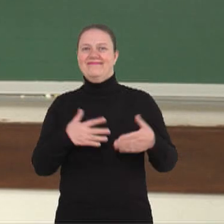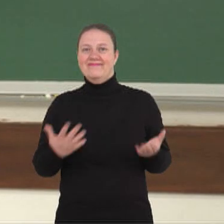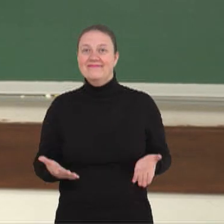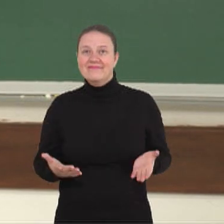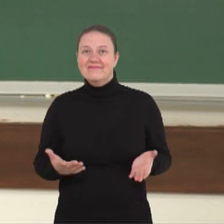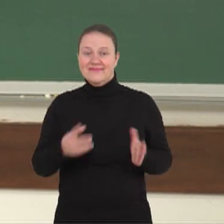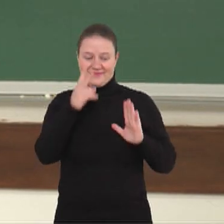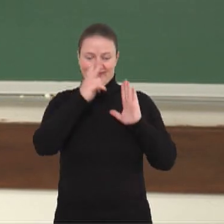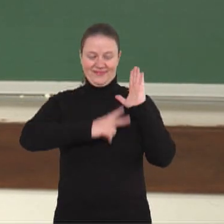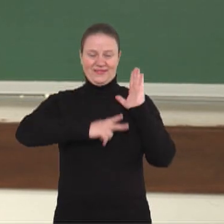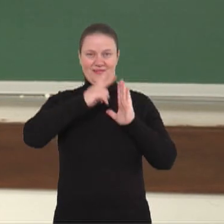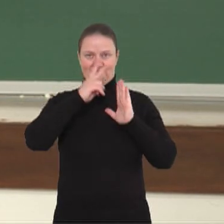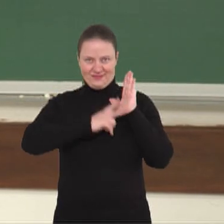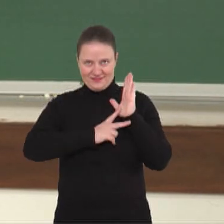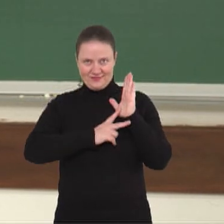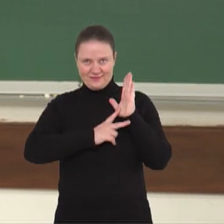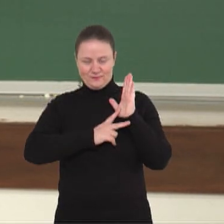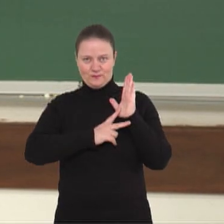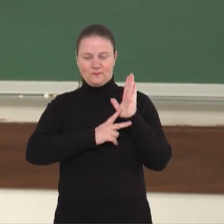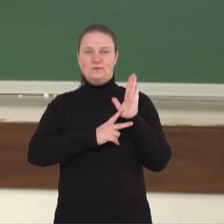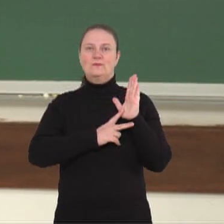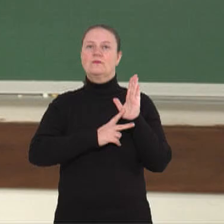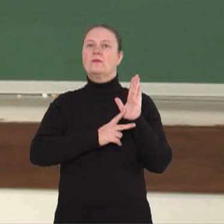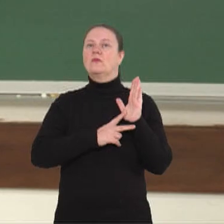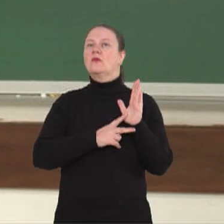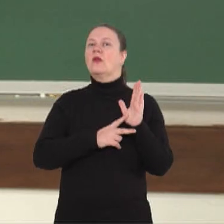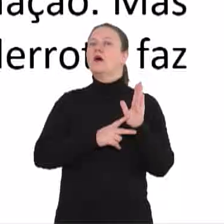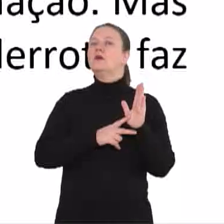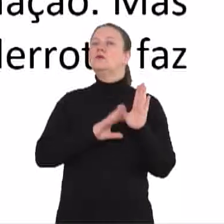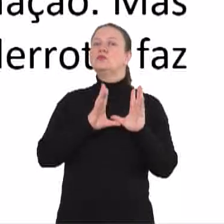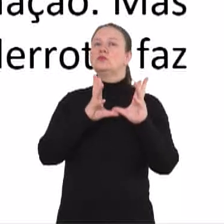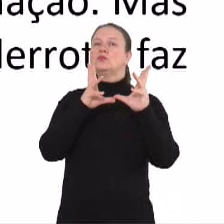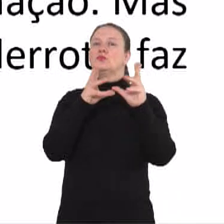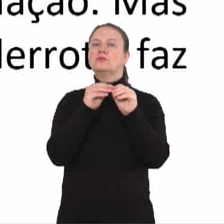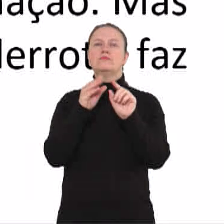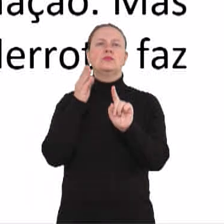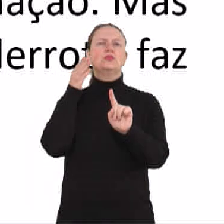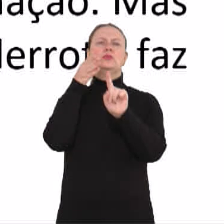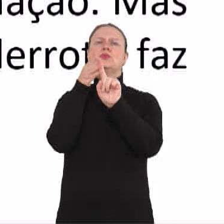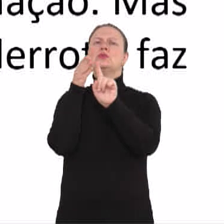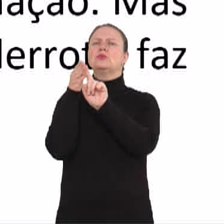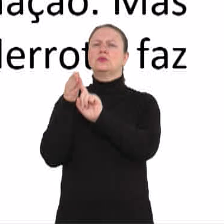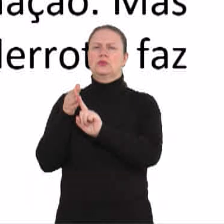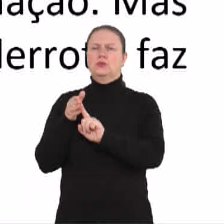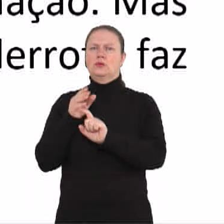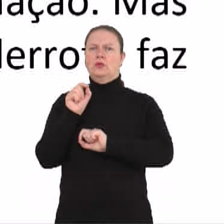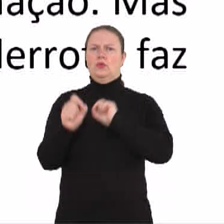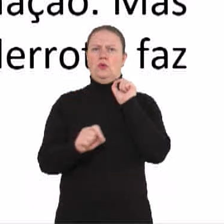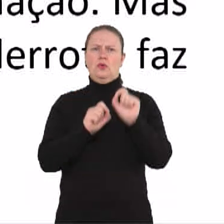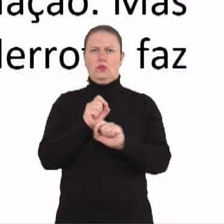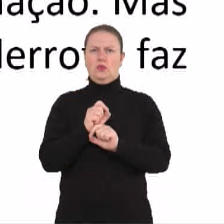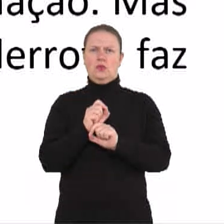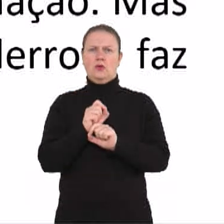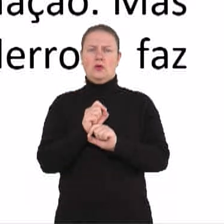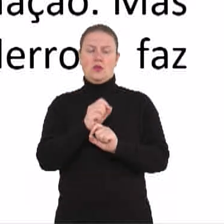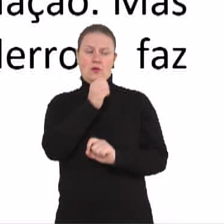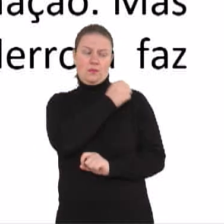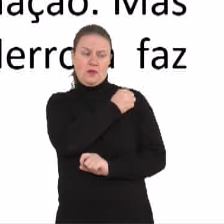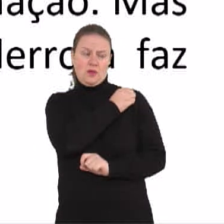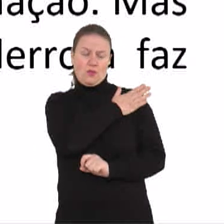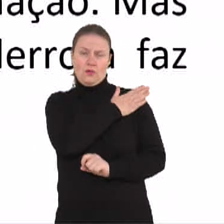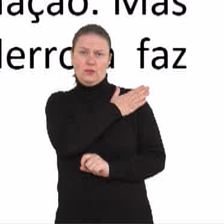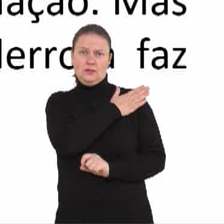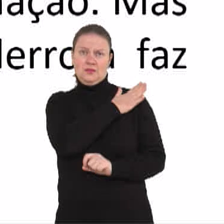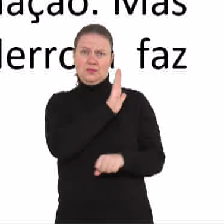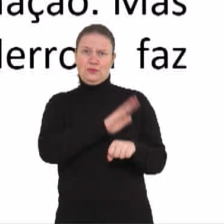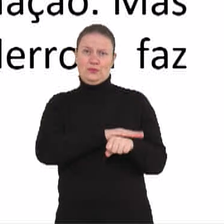Vamos ler? Vamos lá. Porém, todas essas metas são permeadas pelo forte preconceito racial da época,